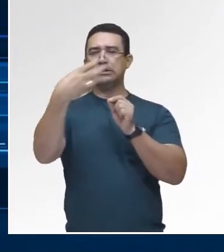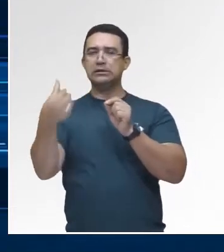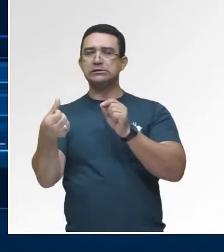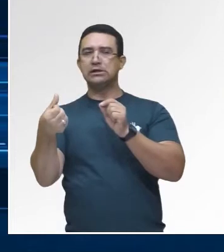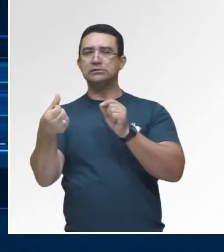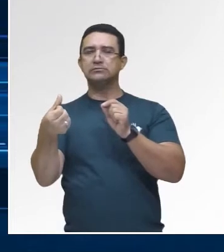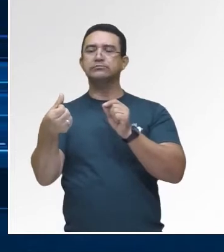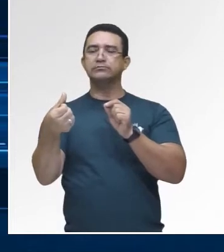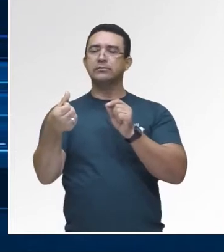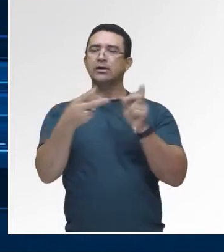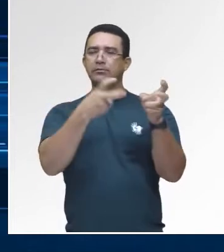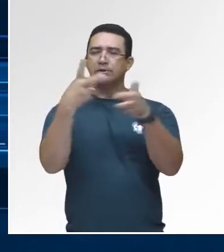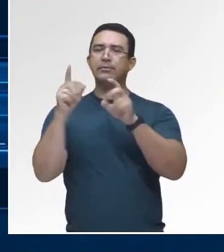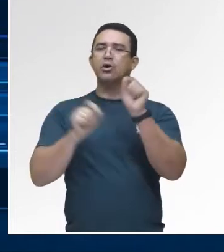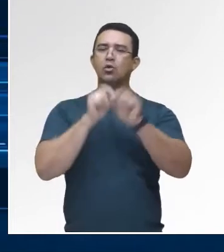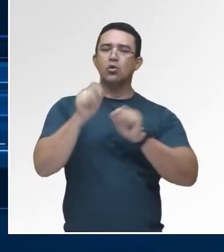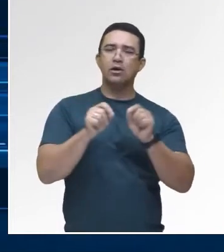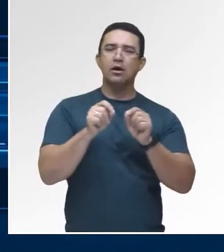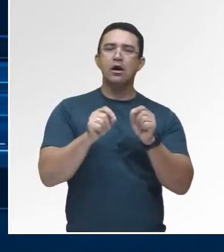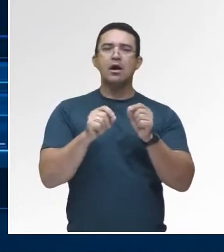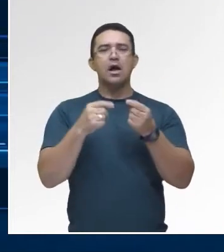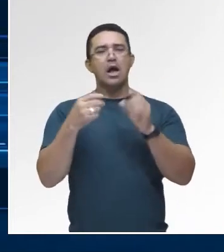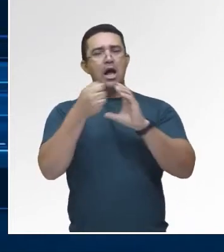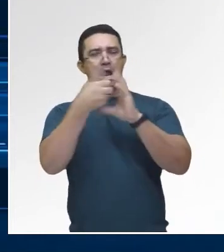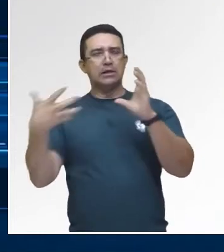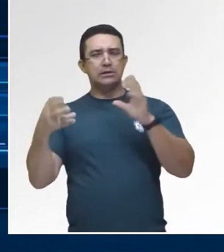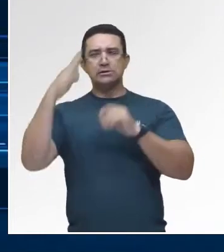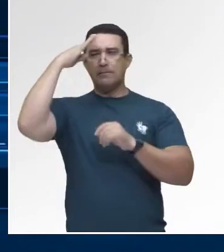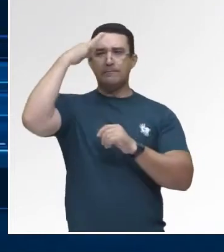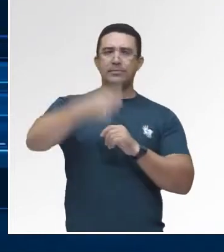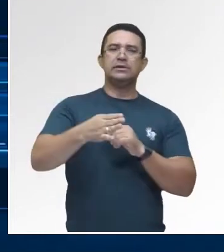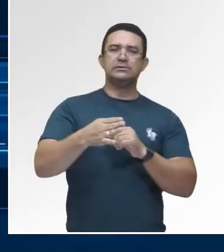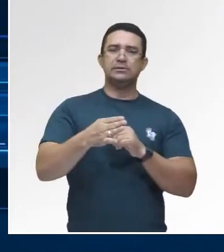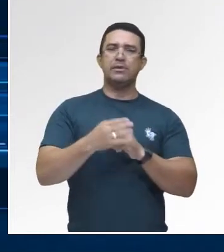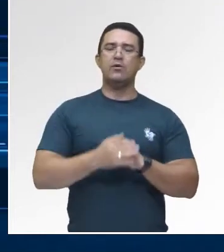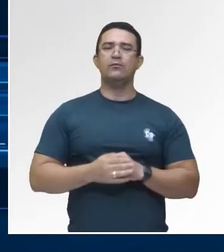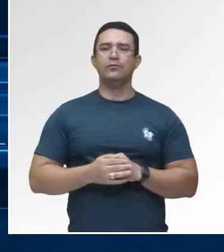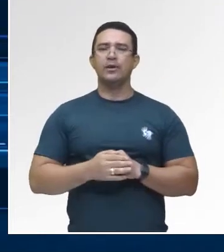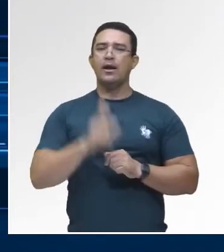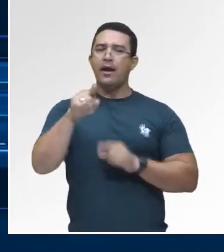Então notaram aí como uma das características principais